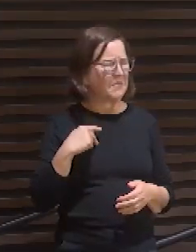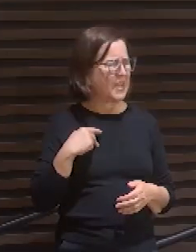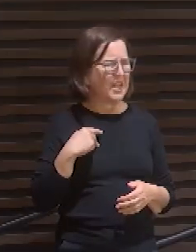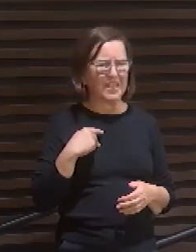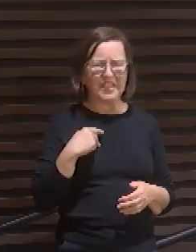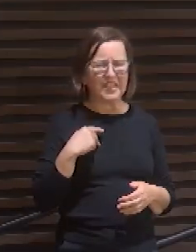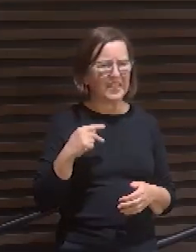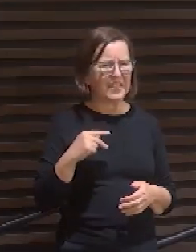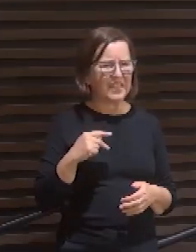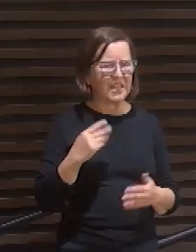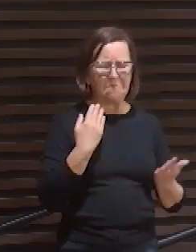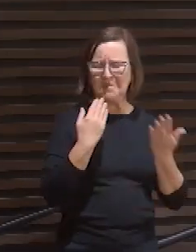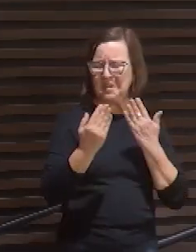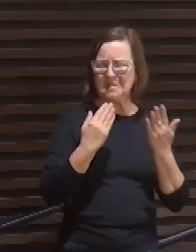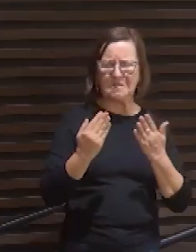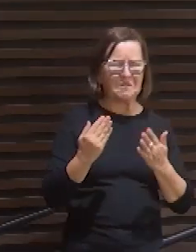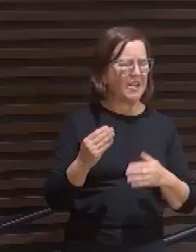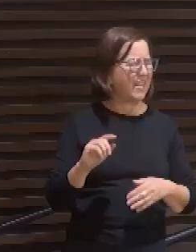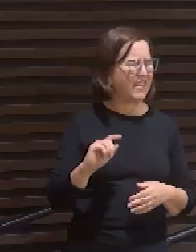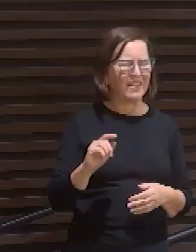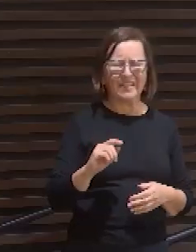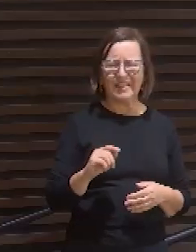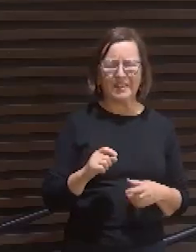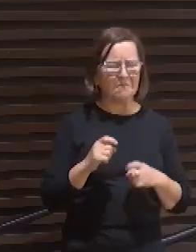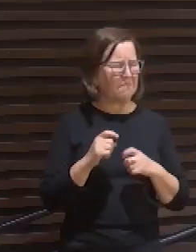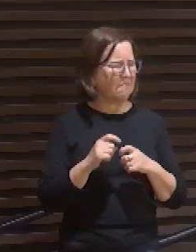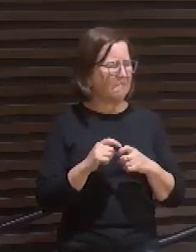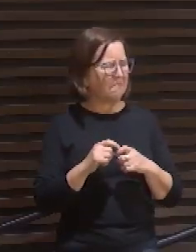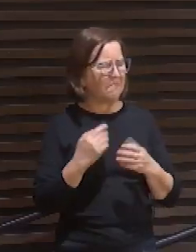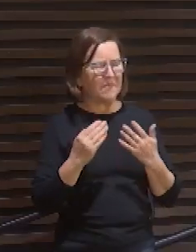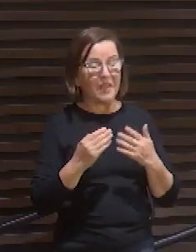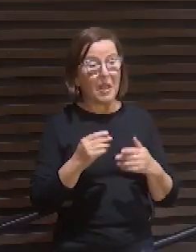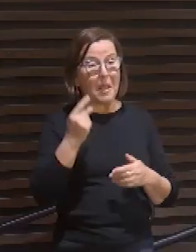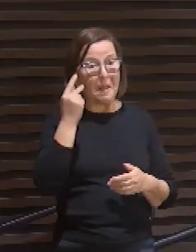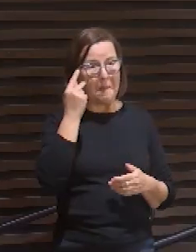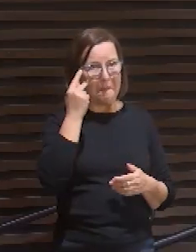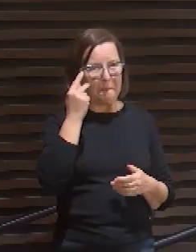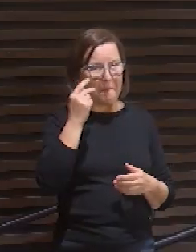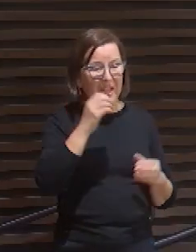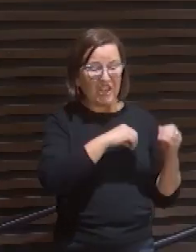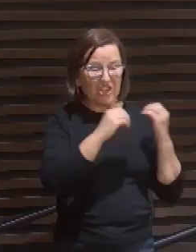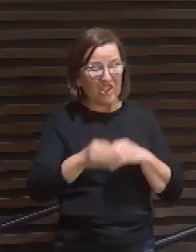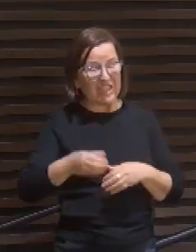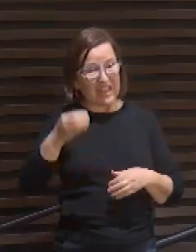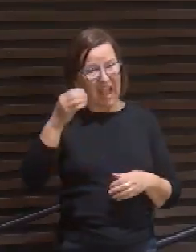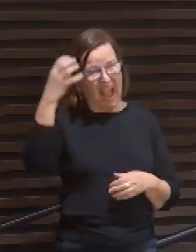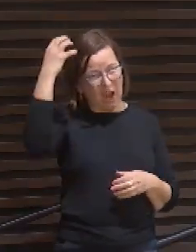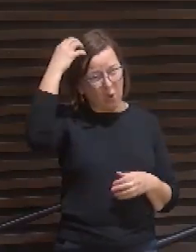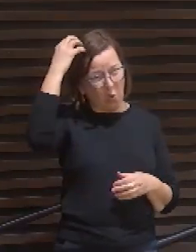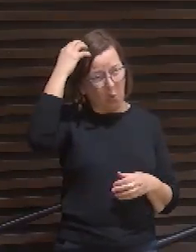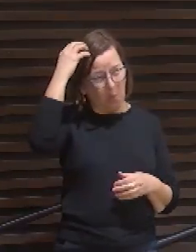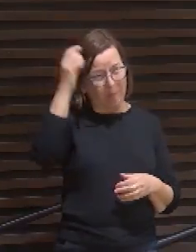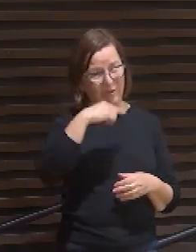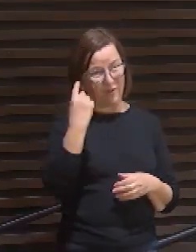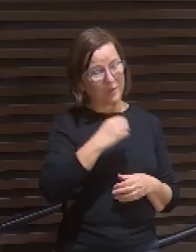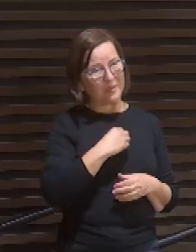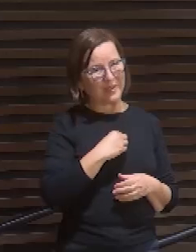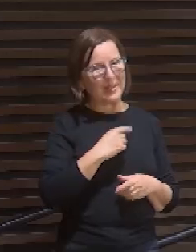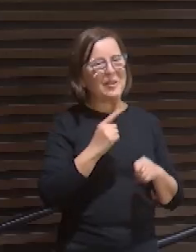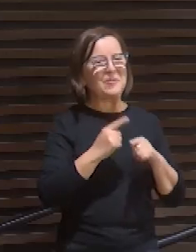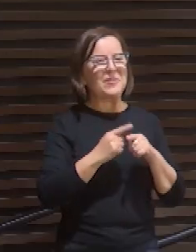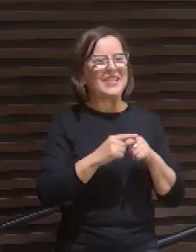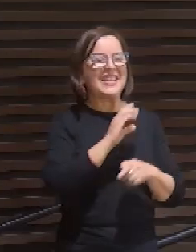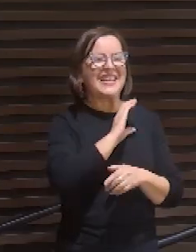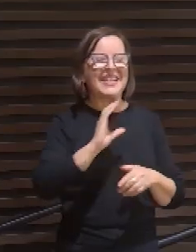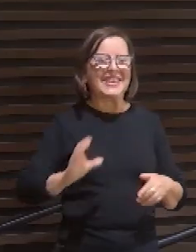de psicólogo, nem de psiquiatra para remover a culpa de nosso pecado. Porque Cristo fez isso de uma